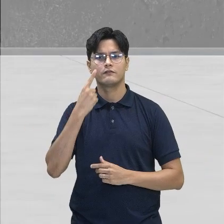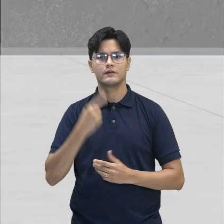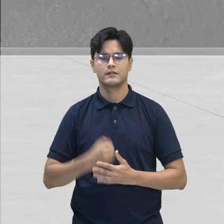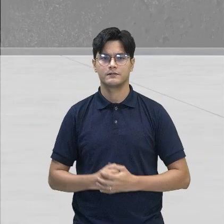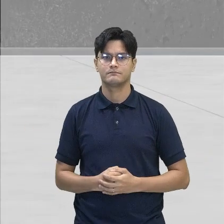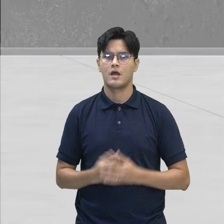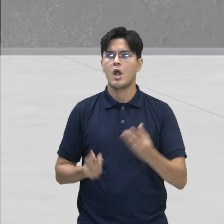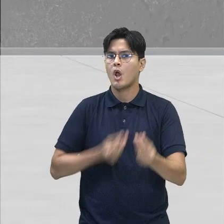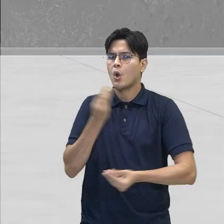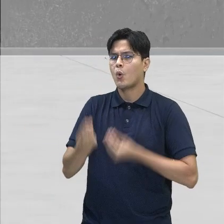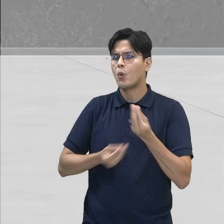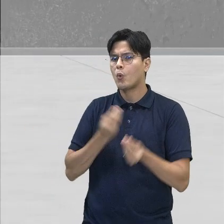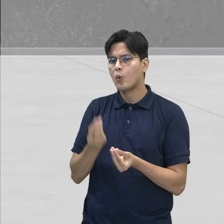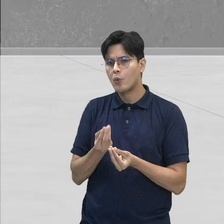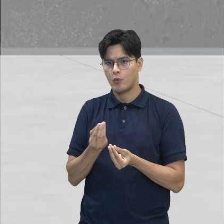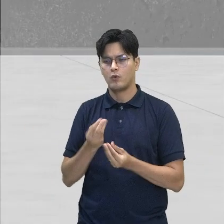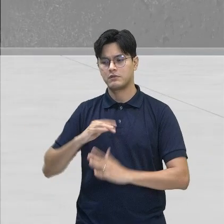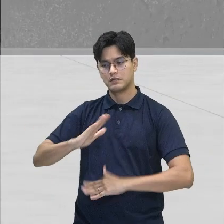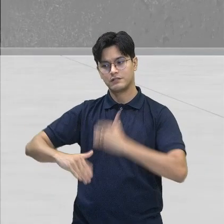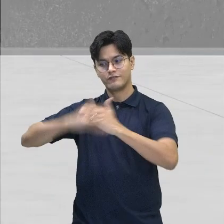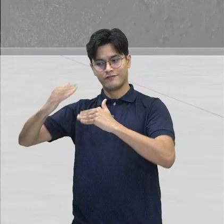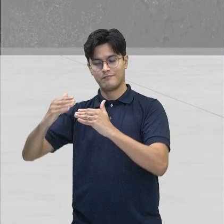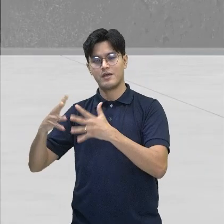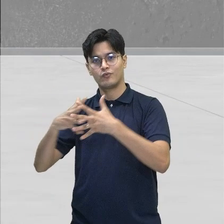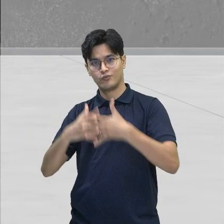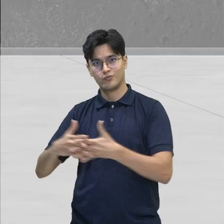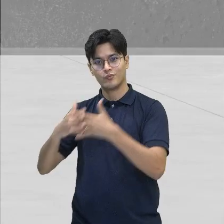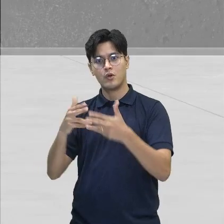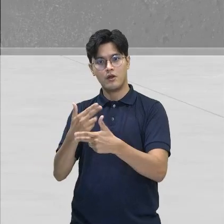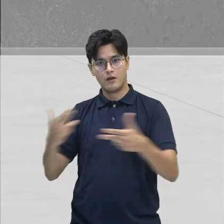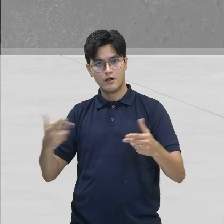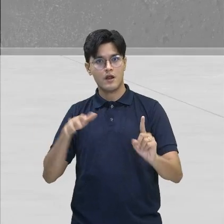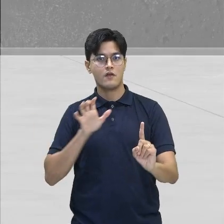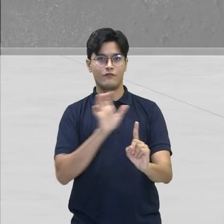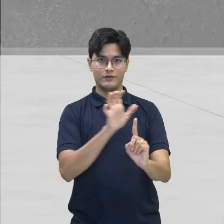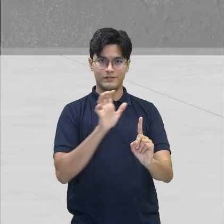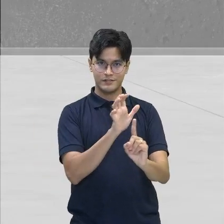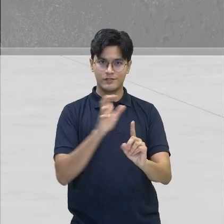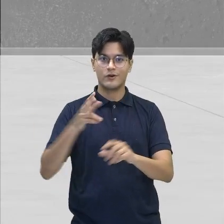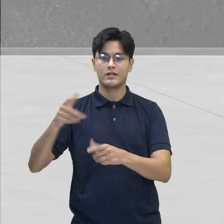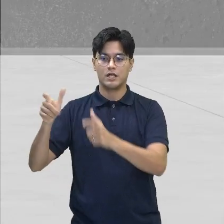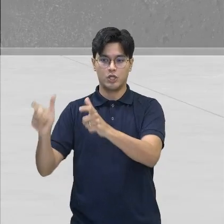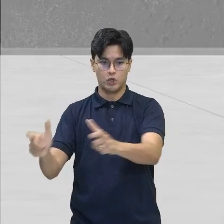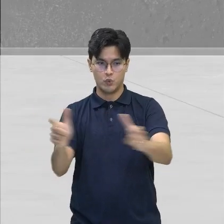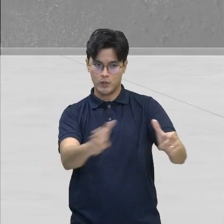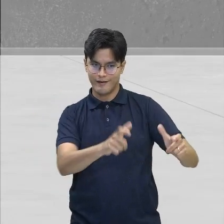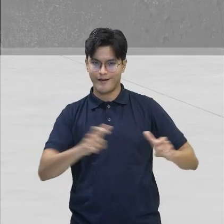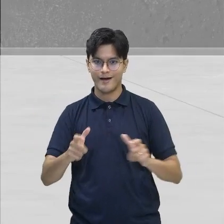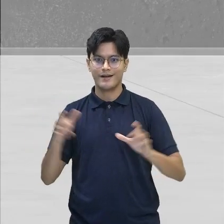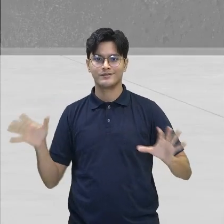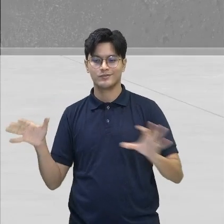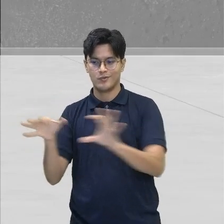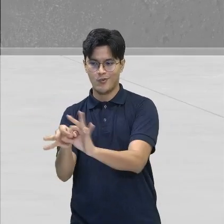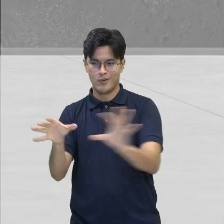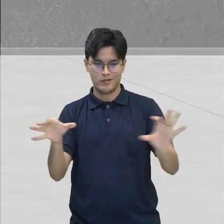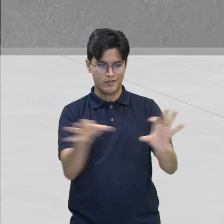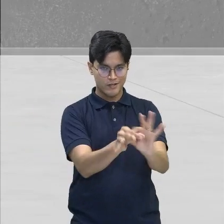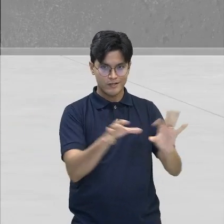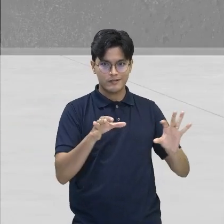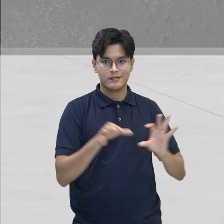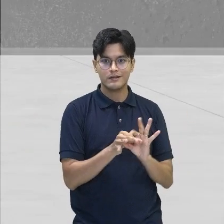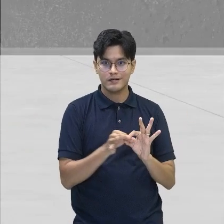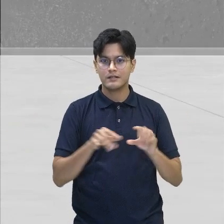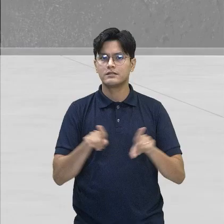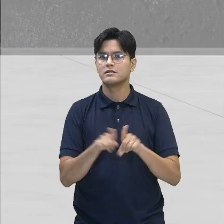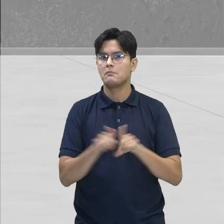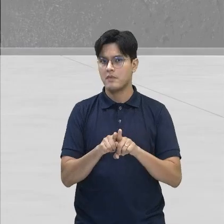isso influenciou numa maior conexão entre os lugares, numa maior conexão também, consequentemente, claro, né, entre as